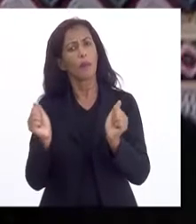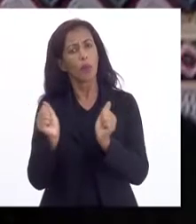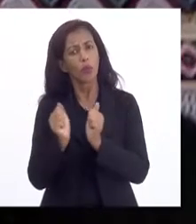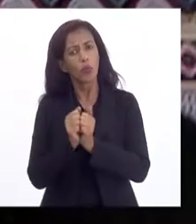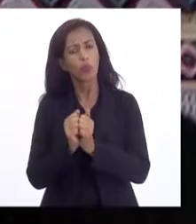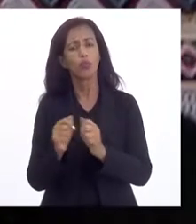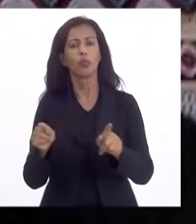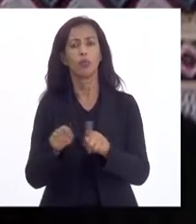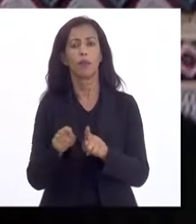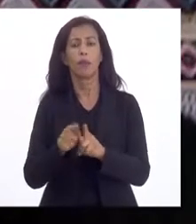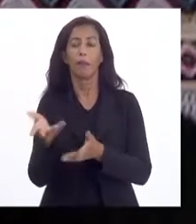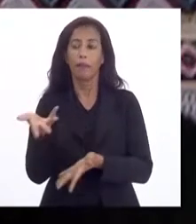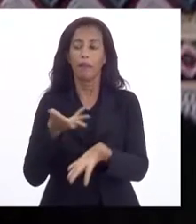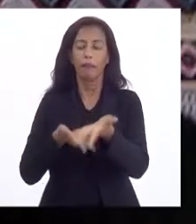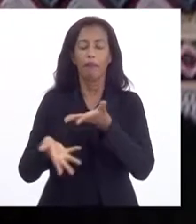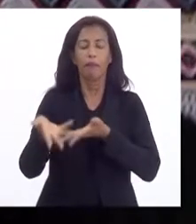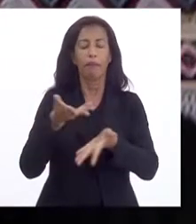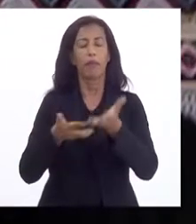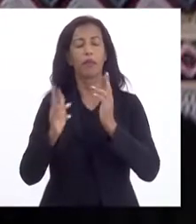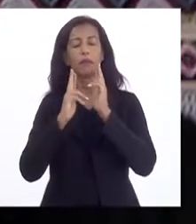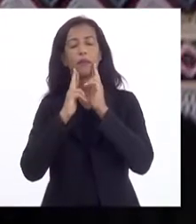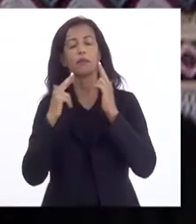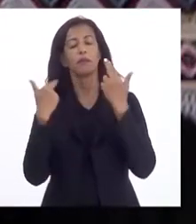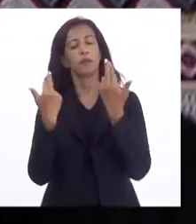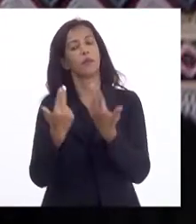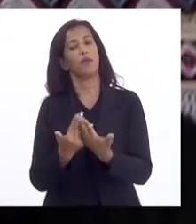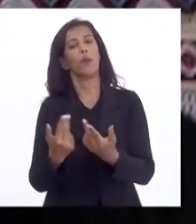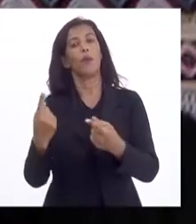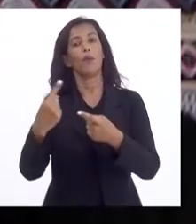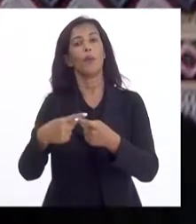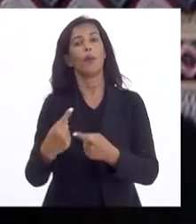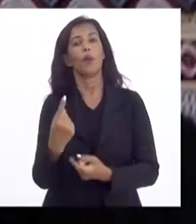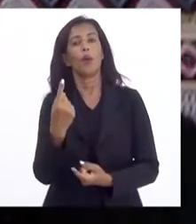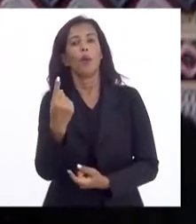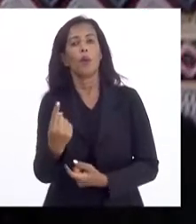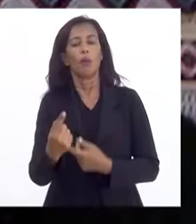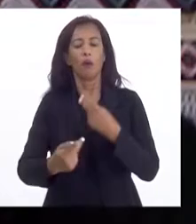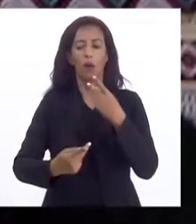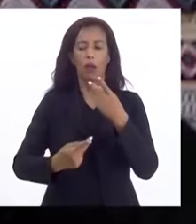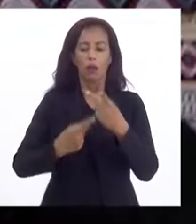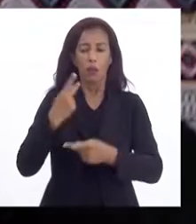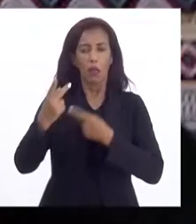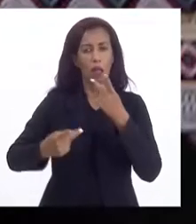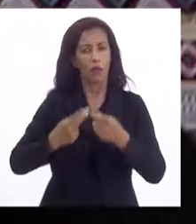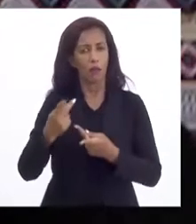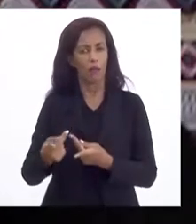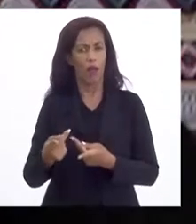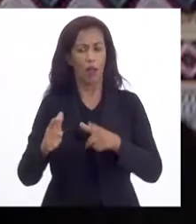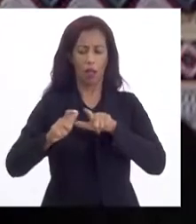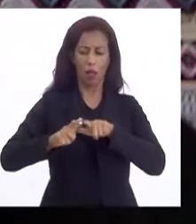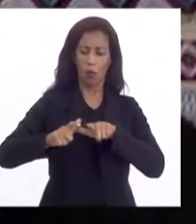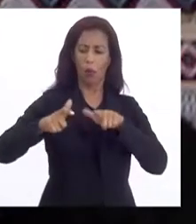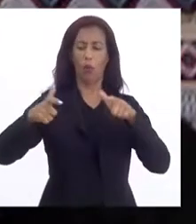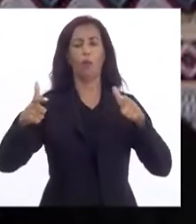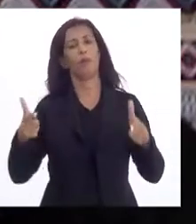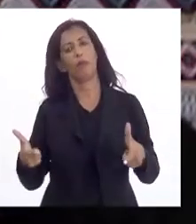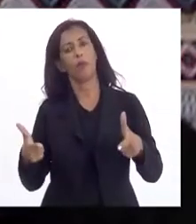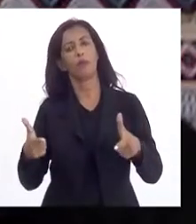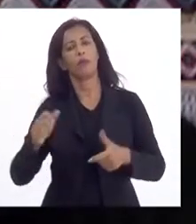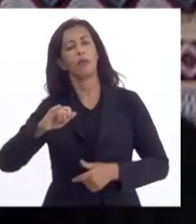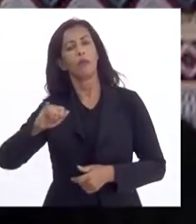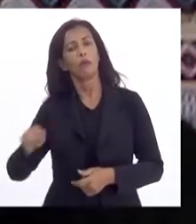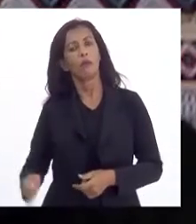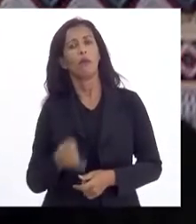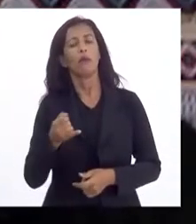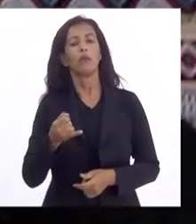conjuntamente participar dessa audiência, porque uma das questões que ela apresenta é, inclusive, a ampliação, né, da